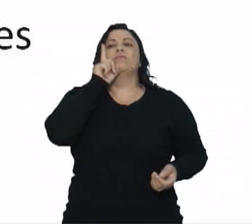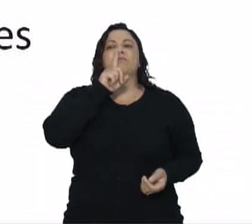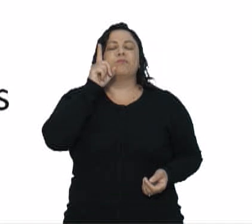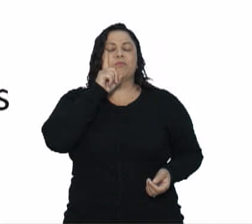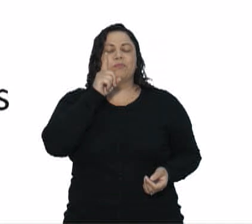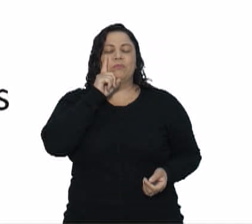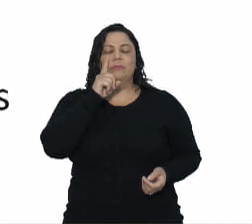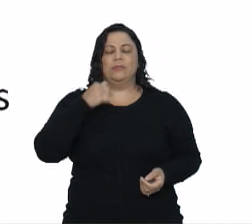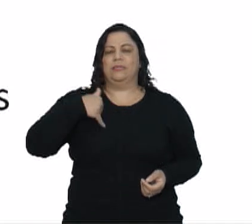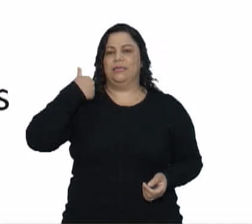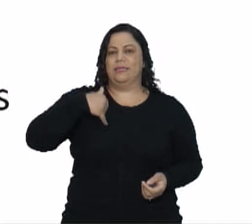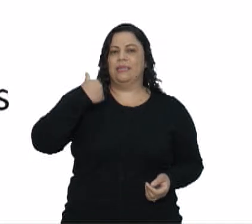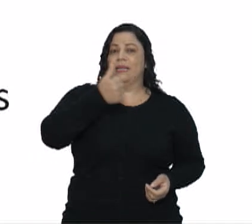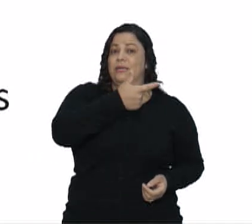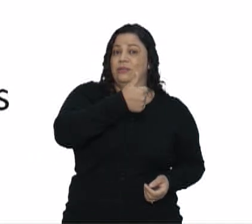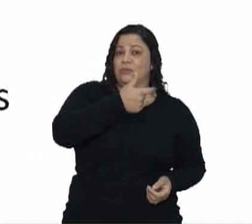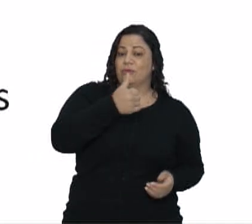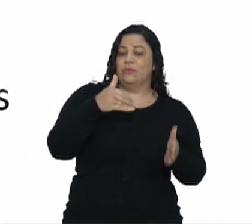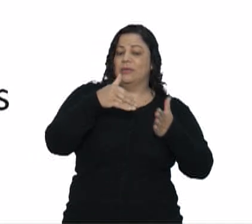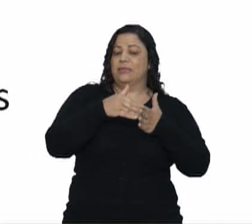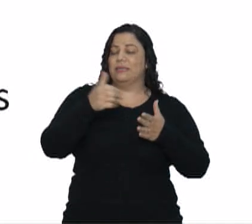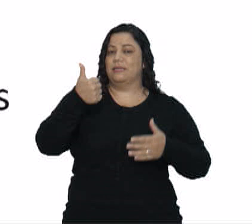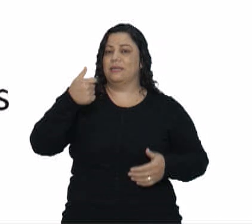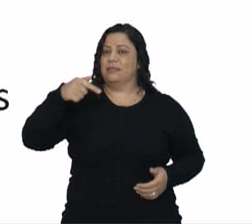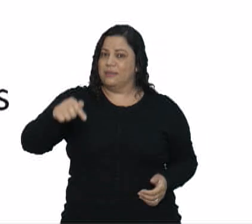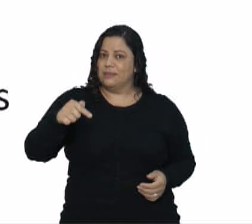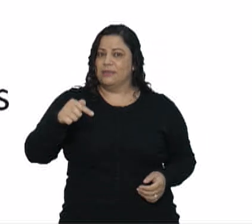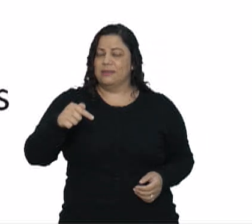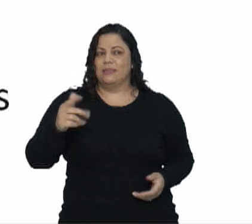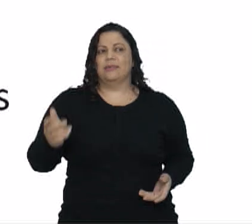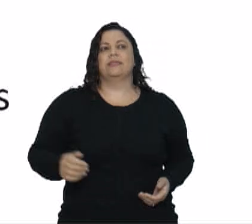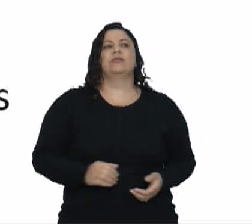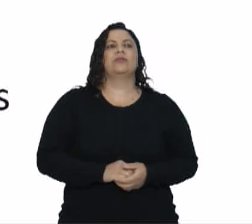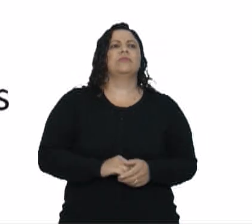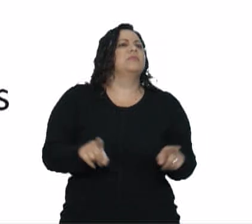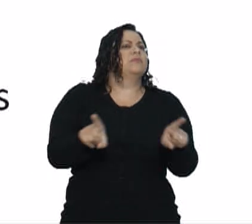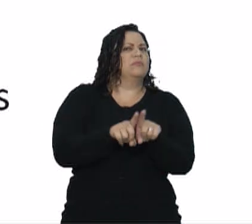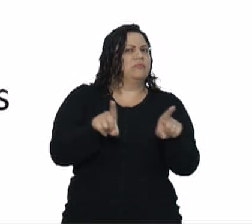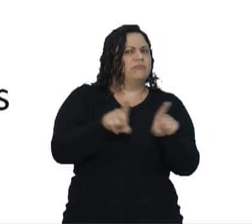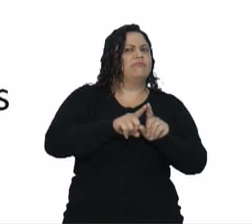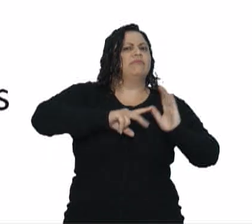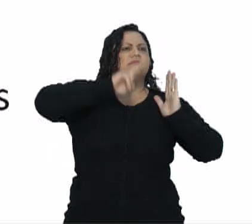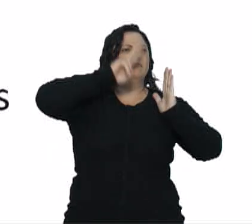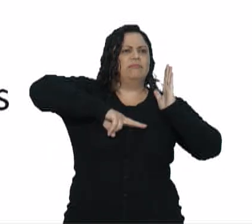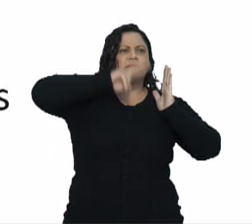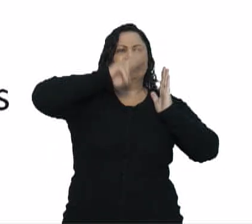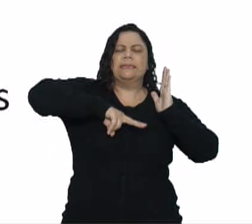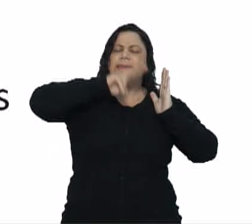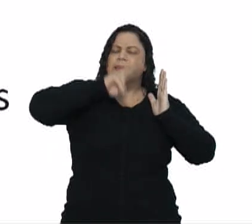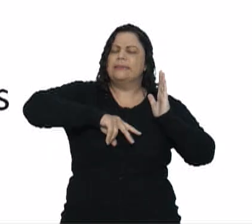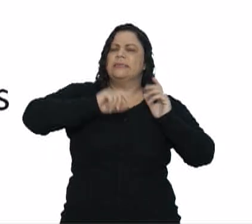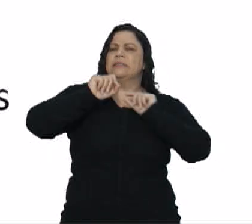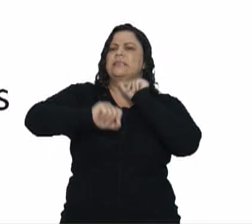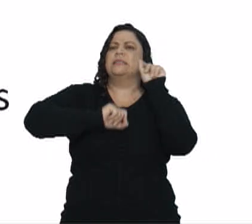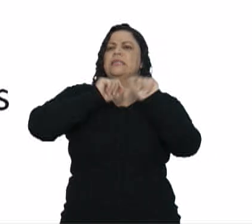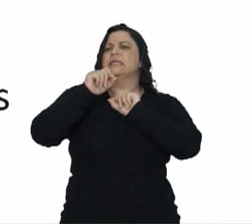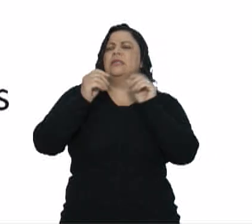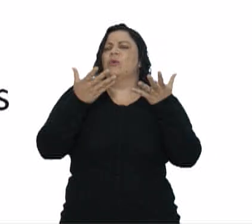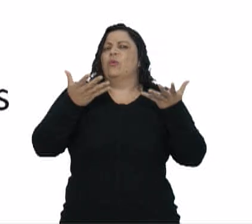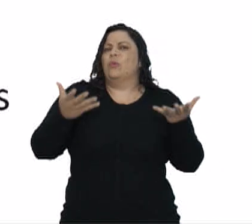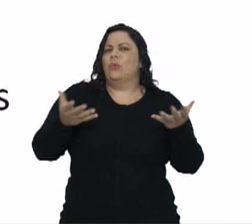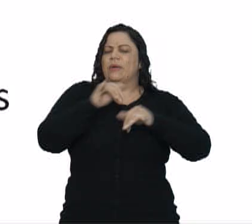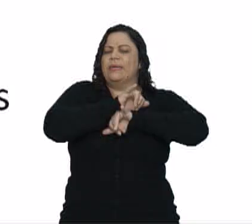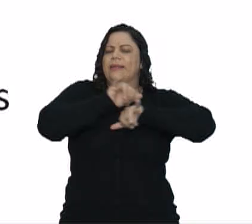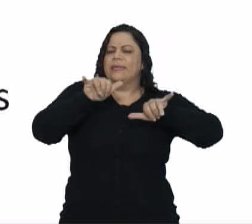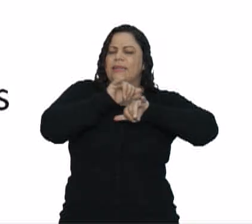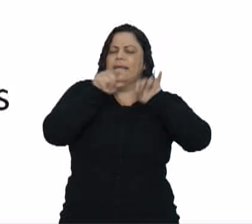pesquisa. Também vimos na notícia lida que as questões da pesquisa eram sobre o quê, né? O que que eles perguntaram